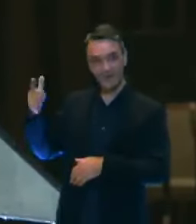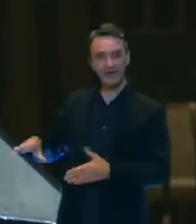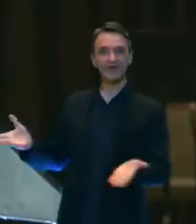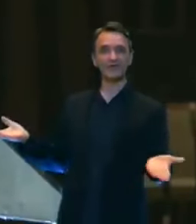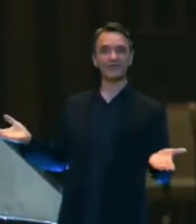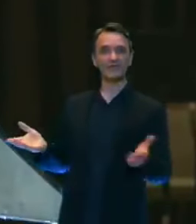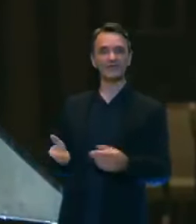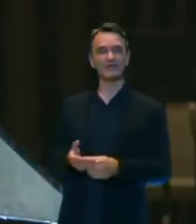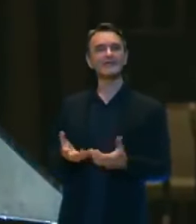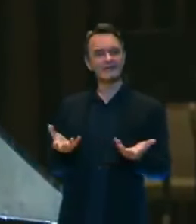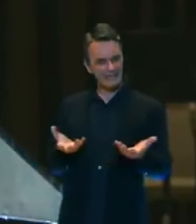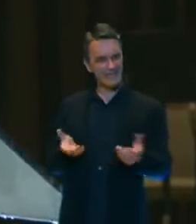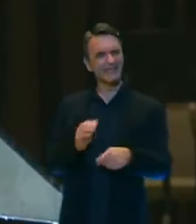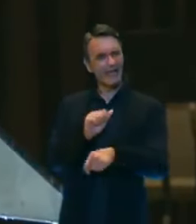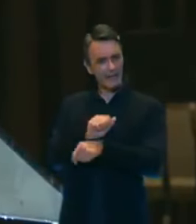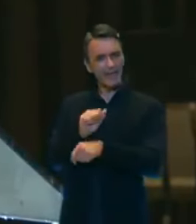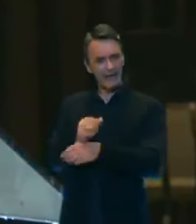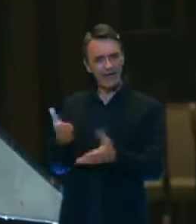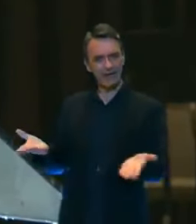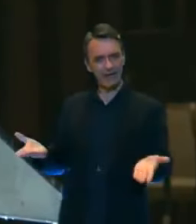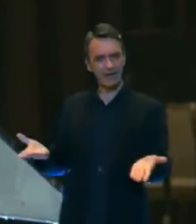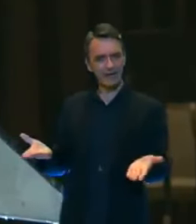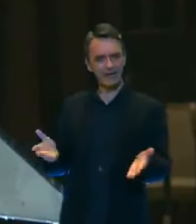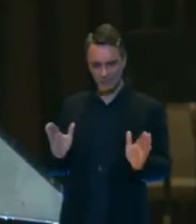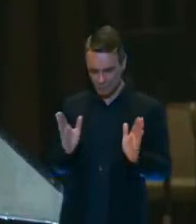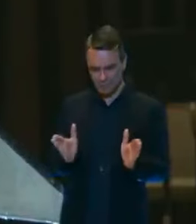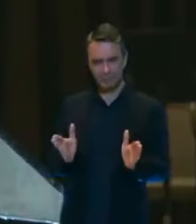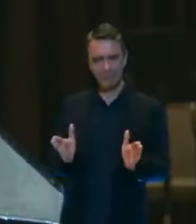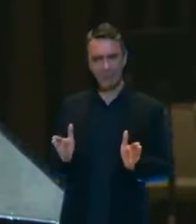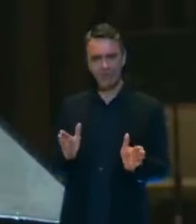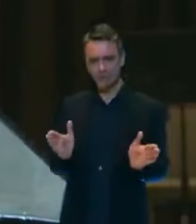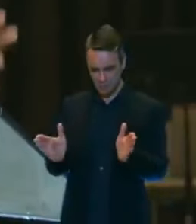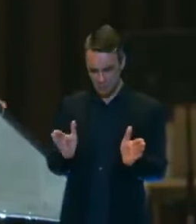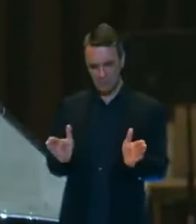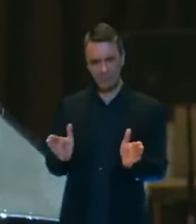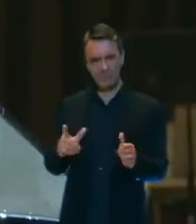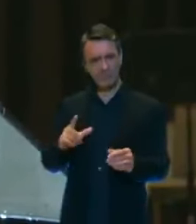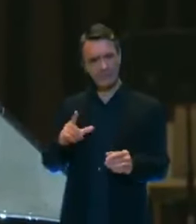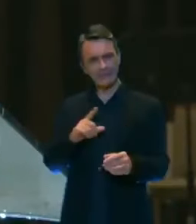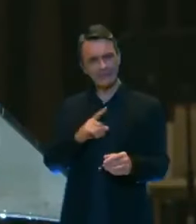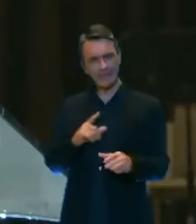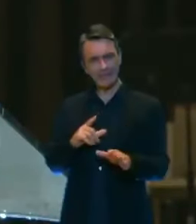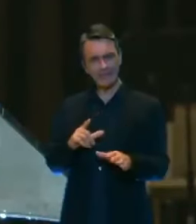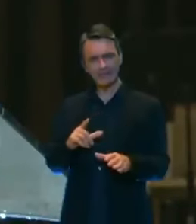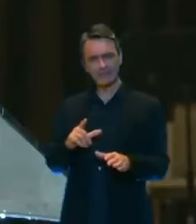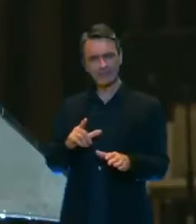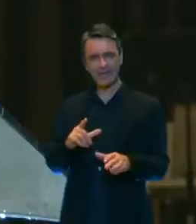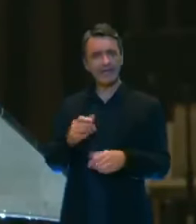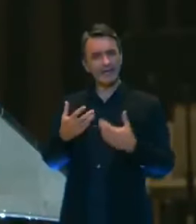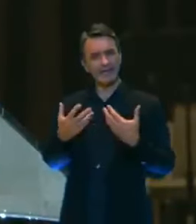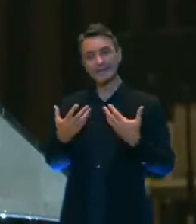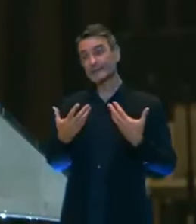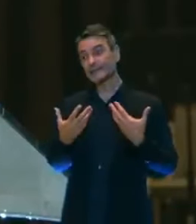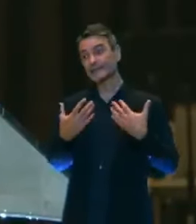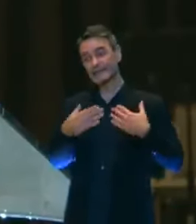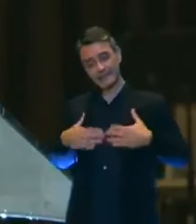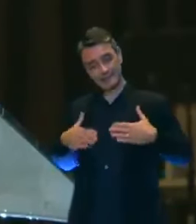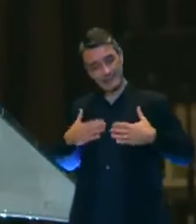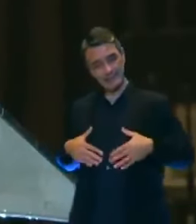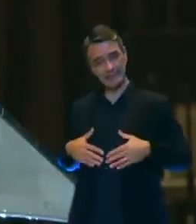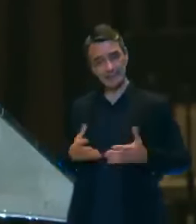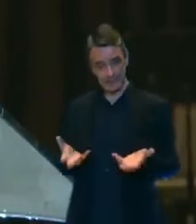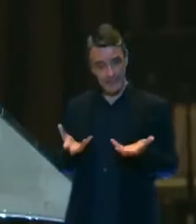Você quer uma pausa aí? Eu vou orar por você hoje. Cuidado de Deus. Eu lembro outro dia,